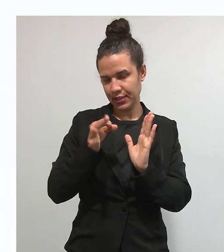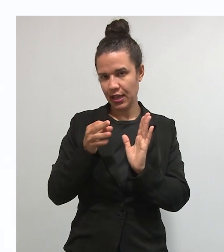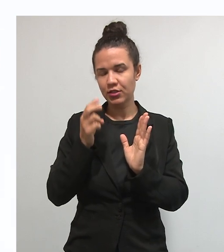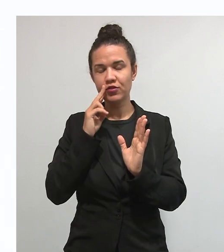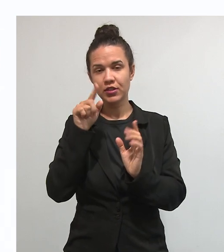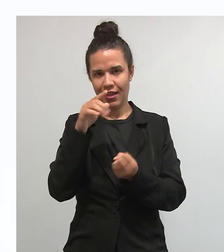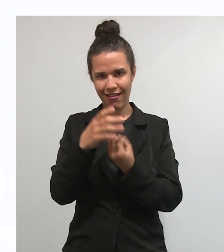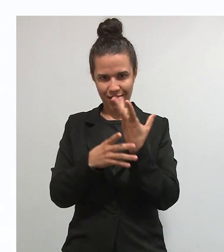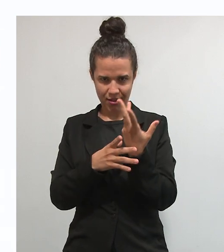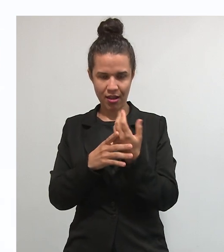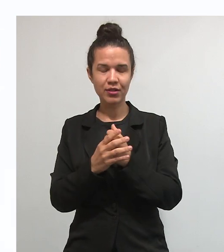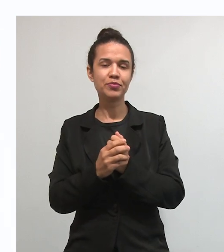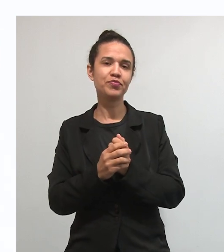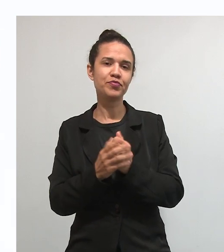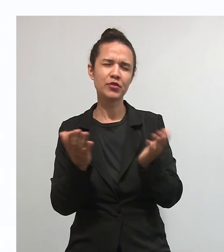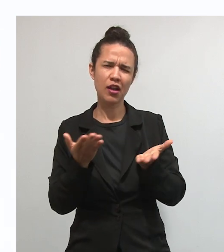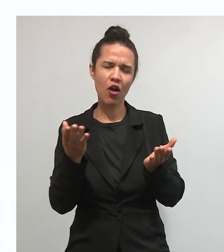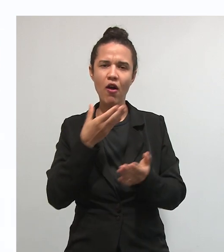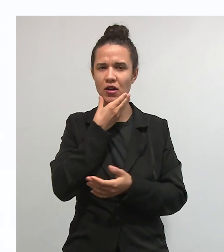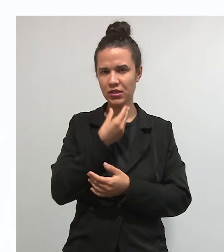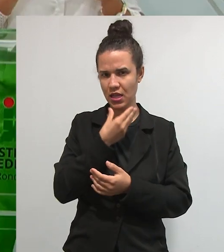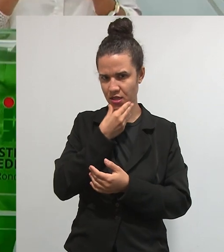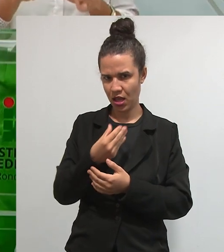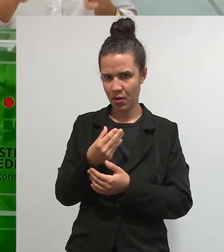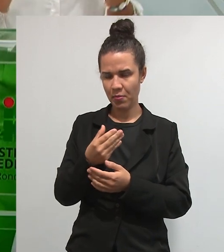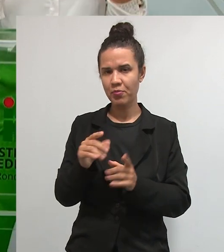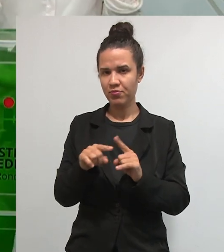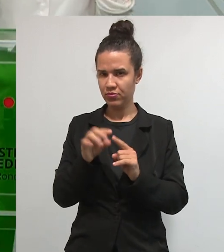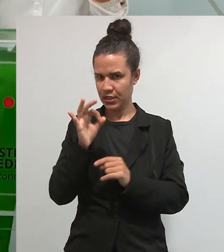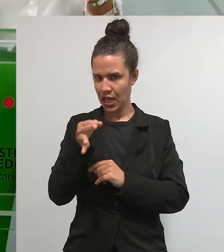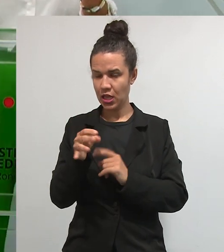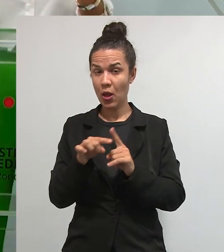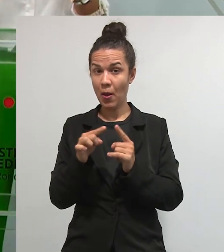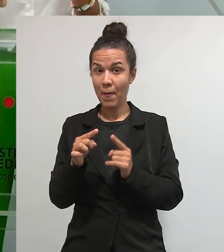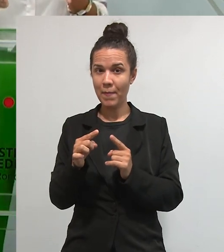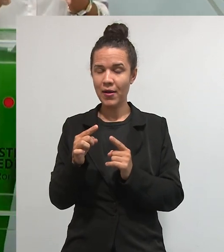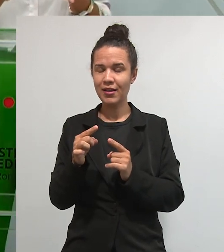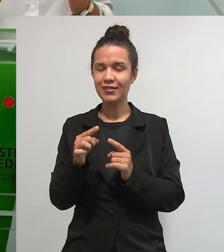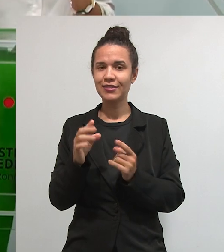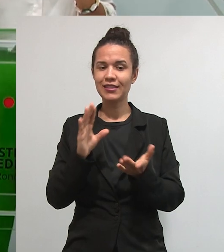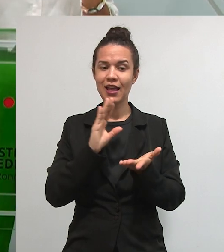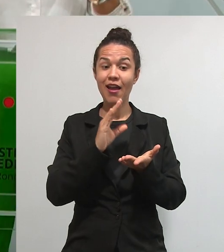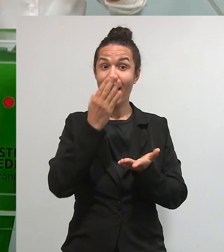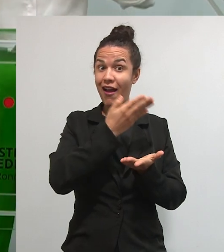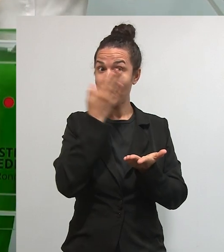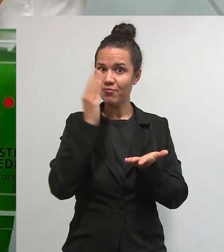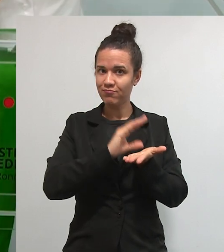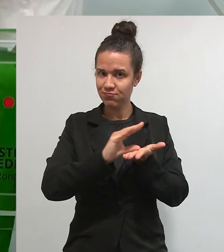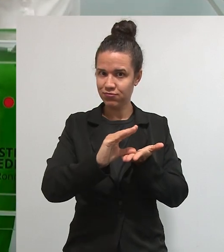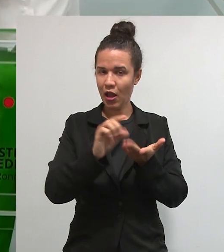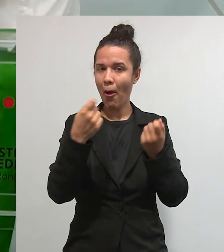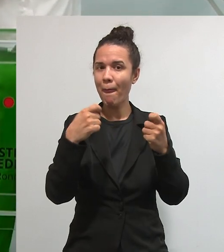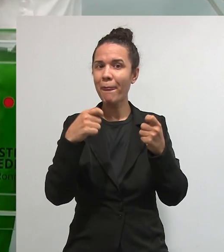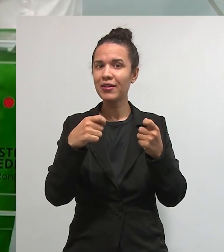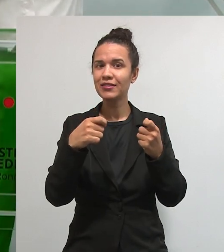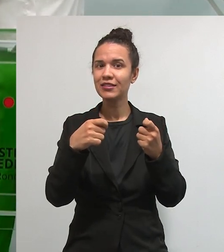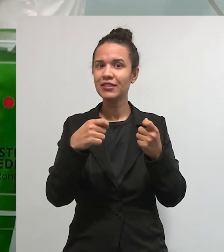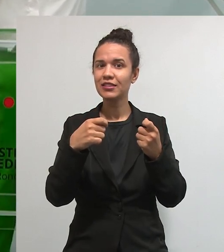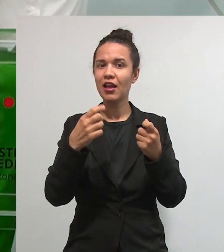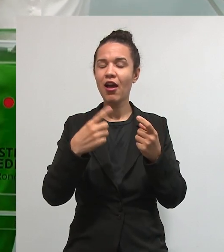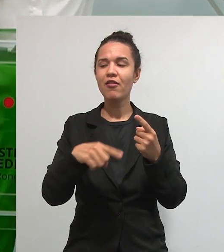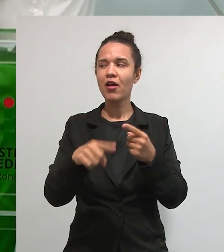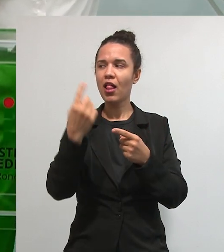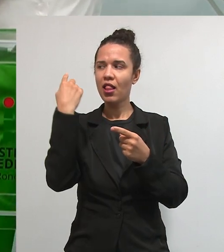patrimonial agora em dezembro. Então, lá na demonstração, você deve incluir pelo menos